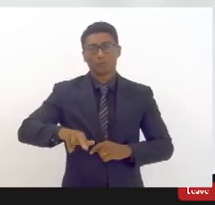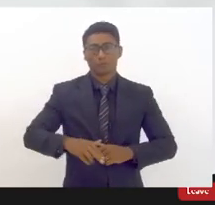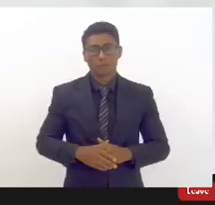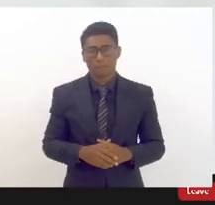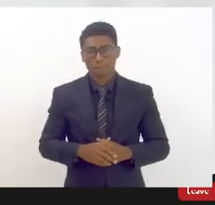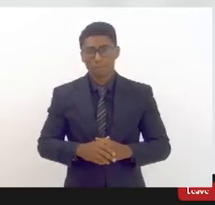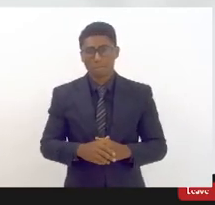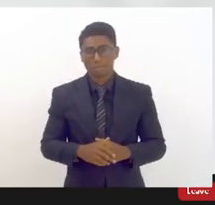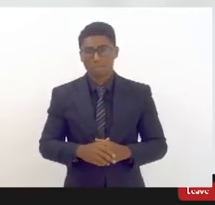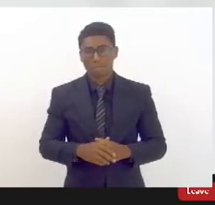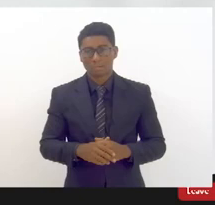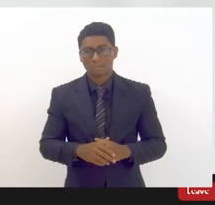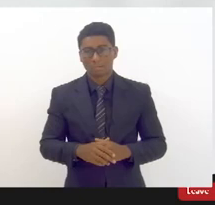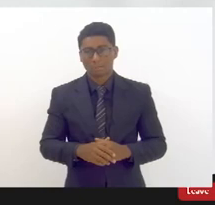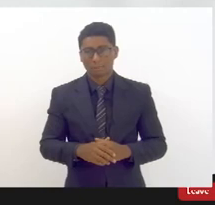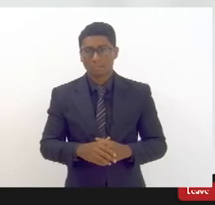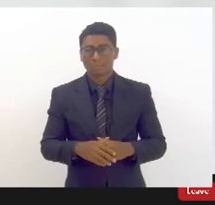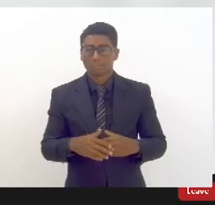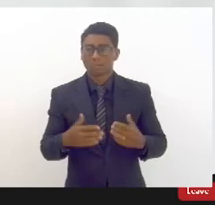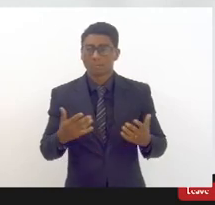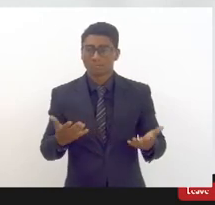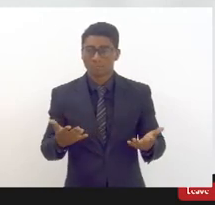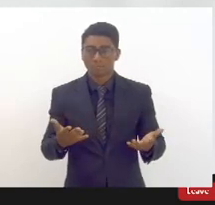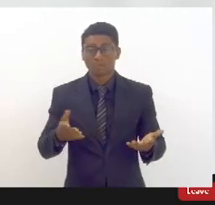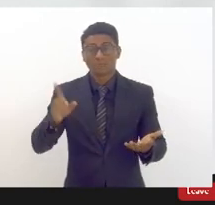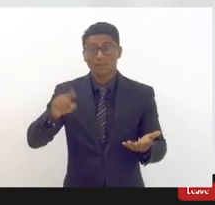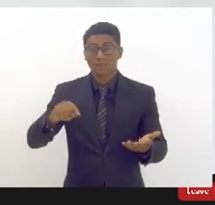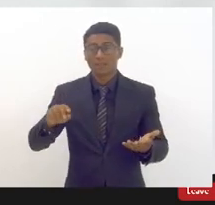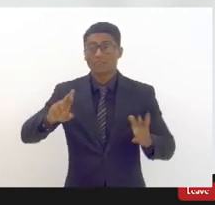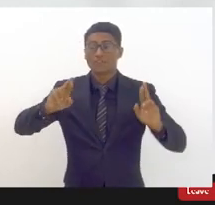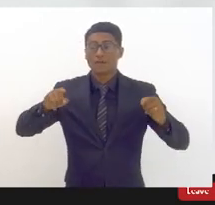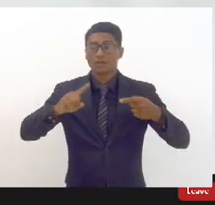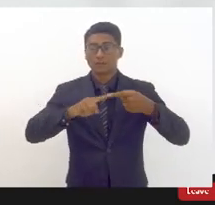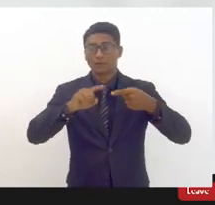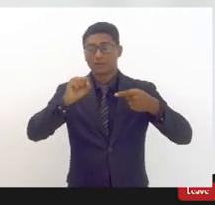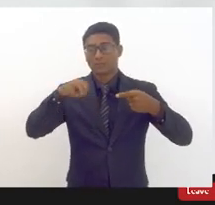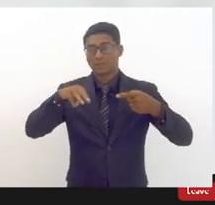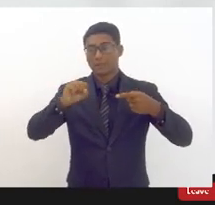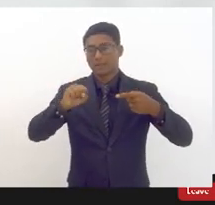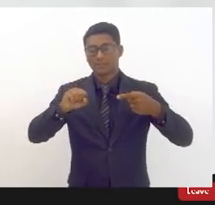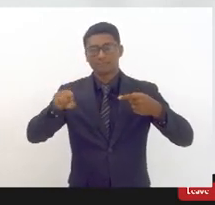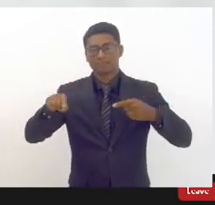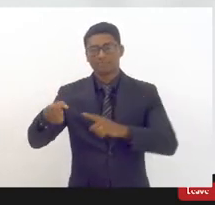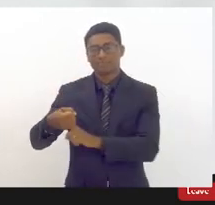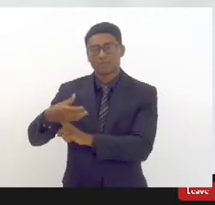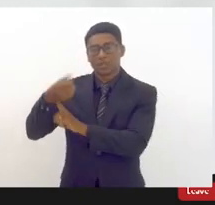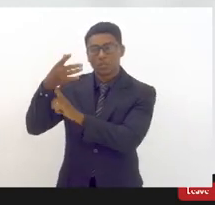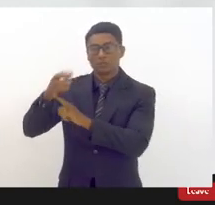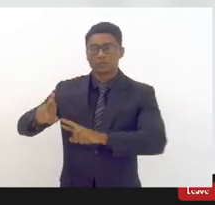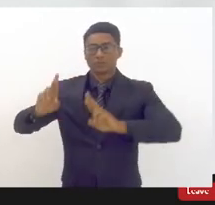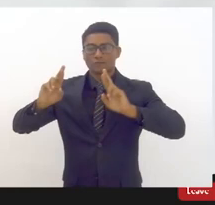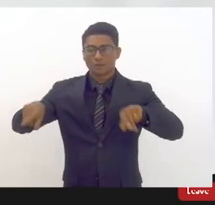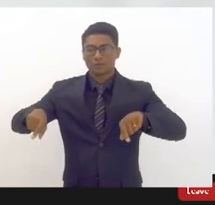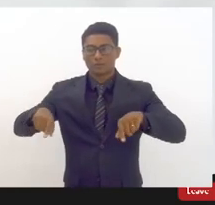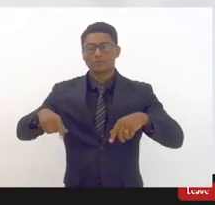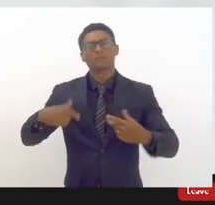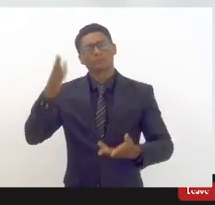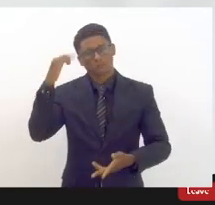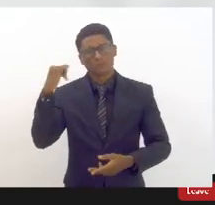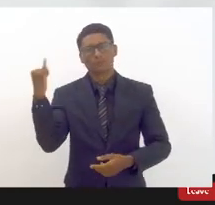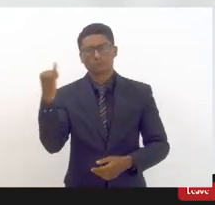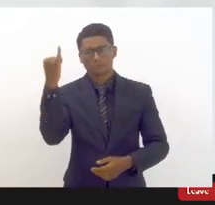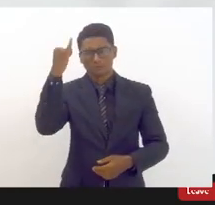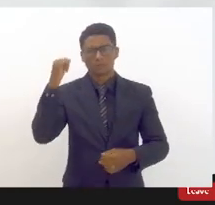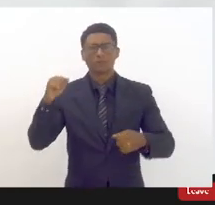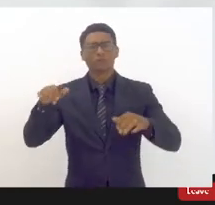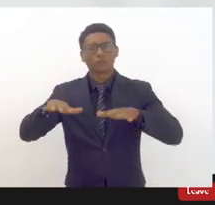quanto parece. É uma solução muito diferente do que é usada no SMS, por exemplo. Então, mas a gente entende a relevância, a importância, as pesquisadoras estão